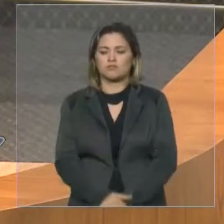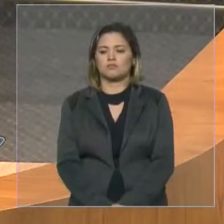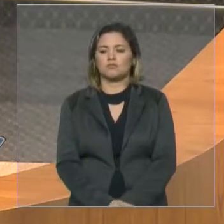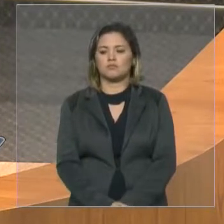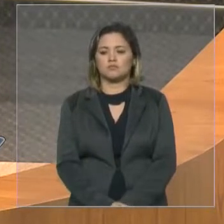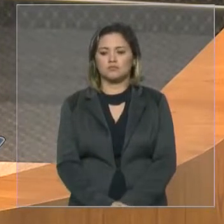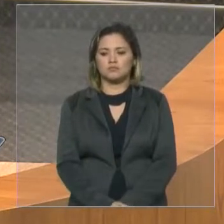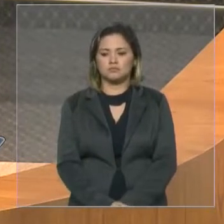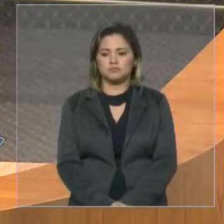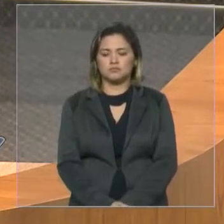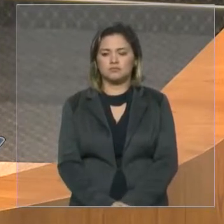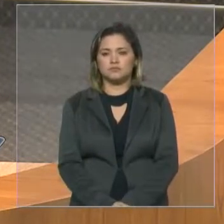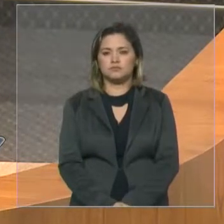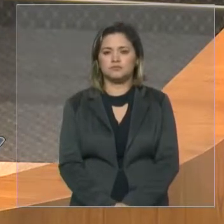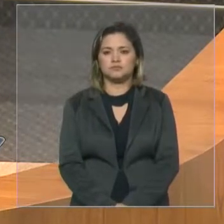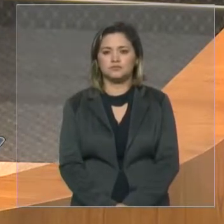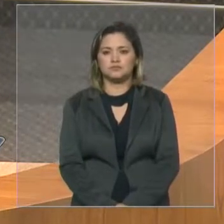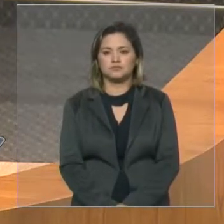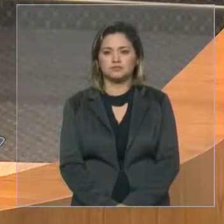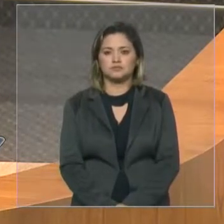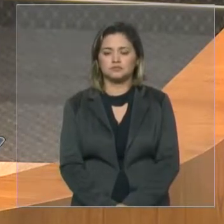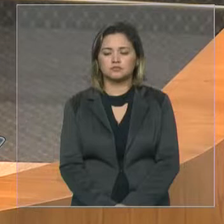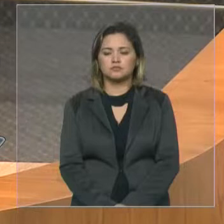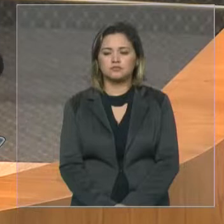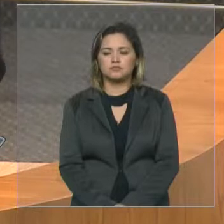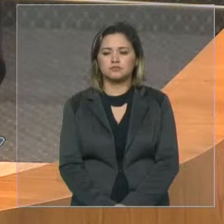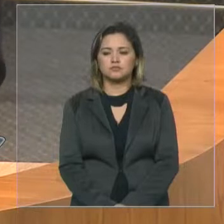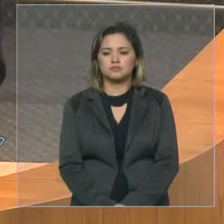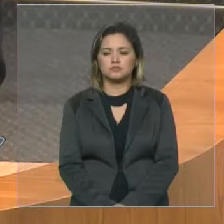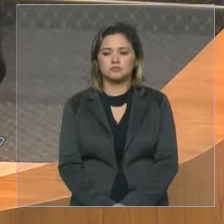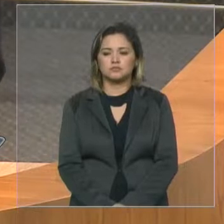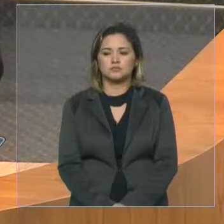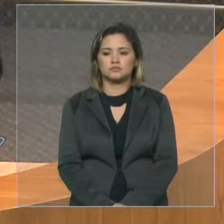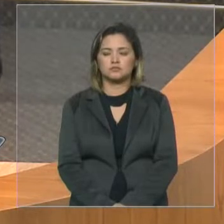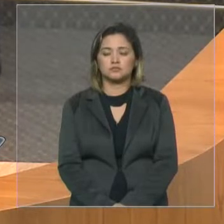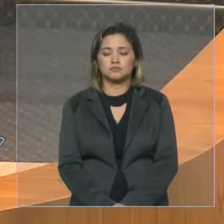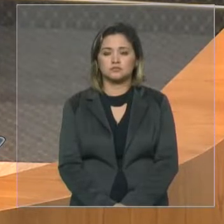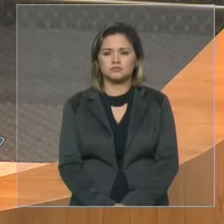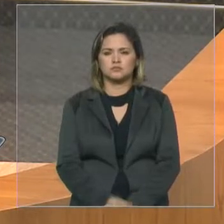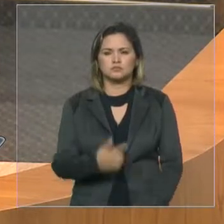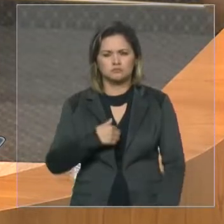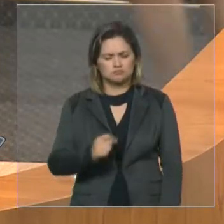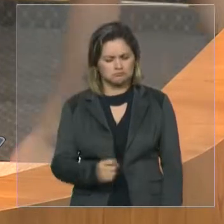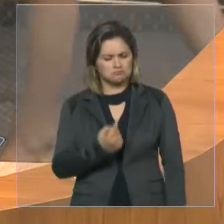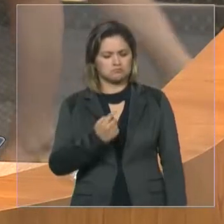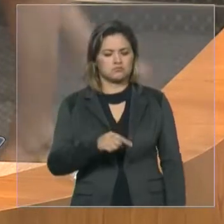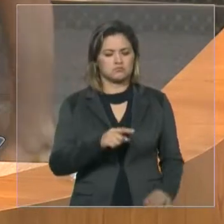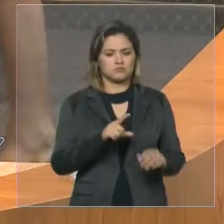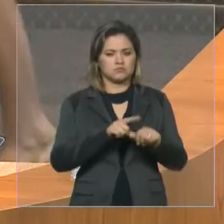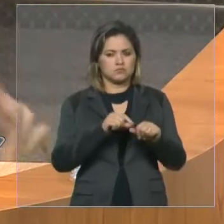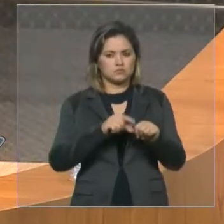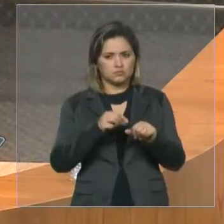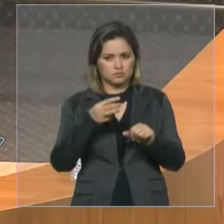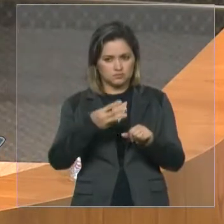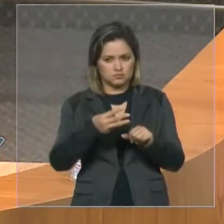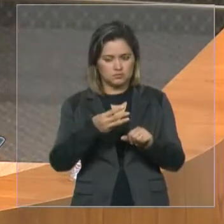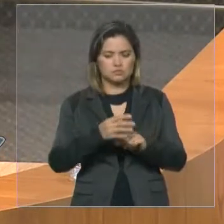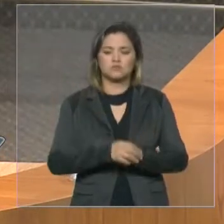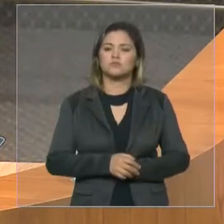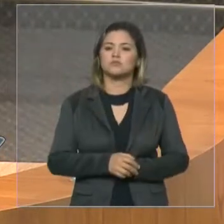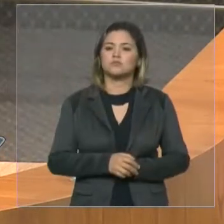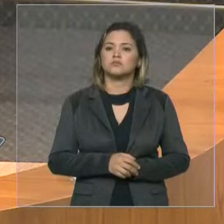Agora, o que me causou espécie foi o artigo 3. Percebam aqui. Fica o